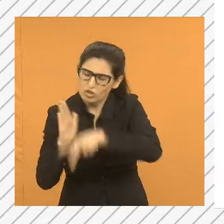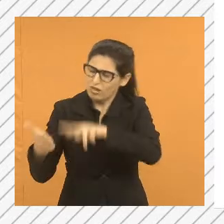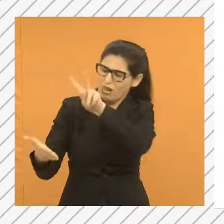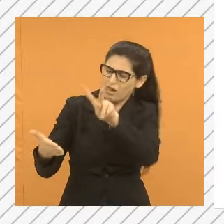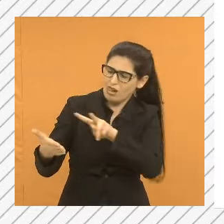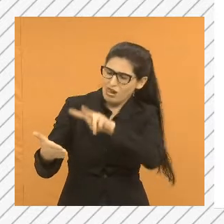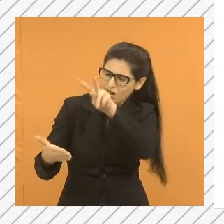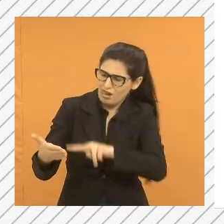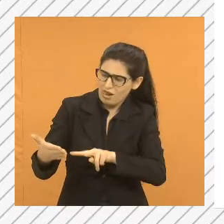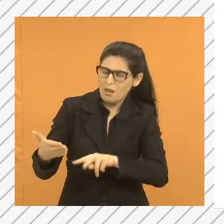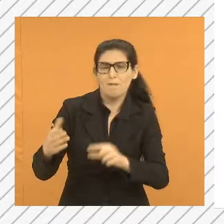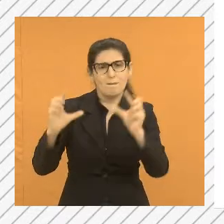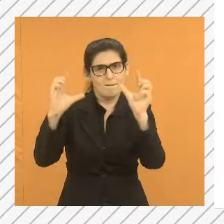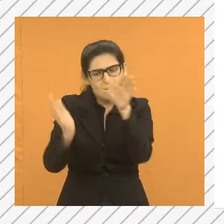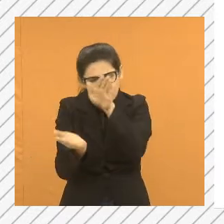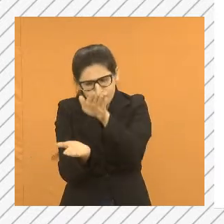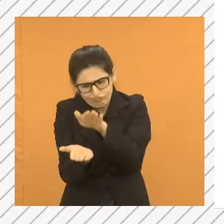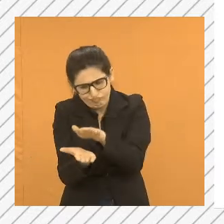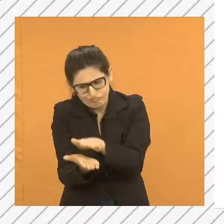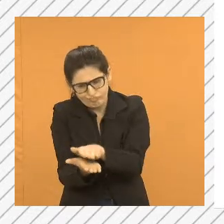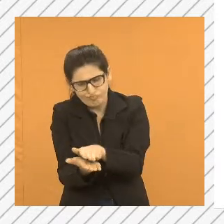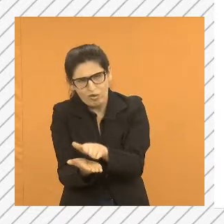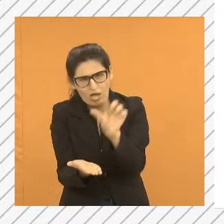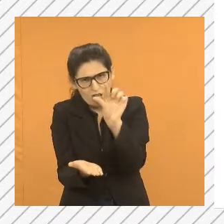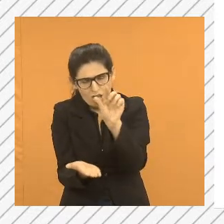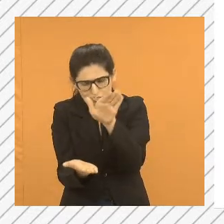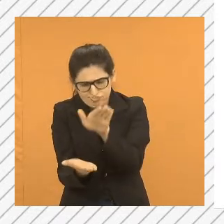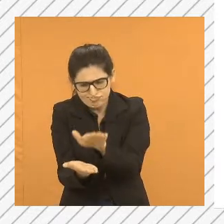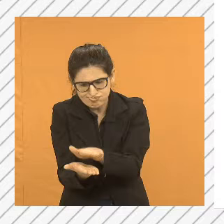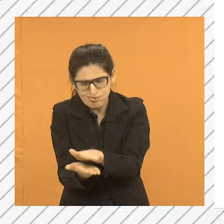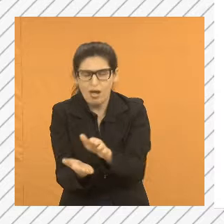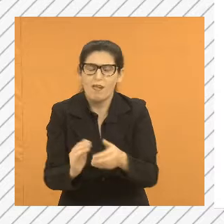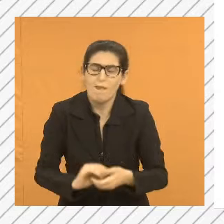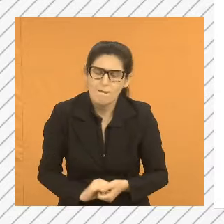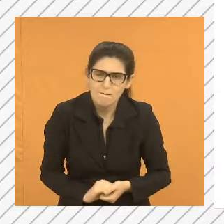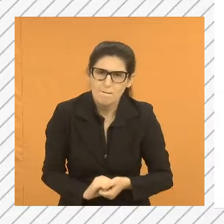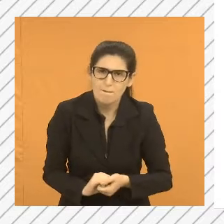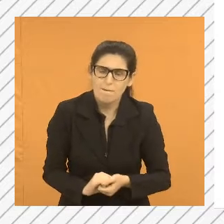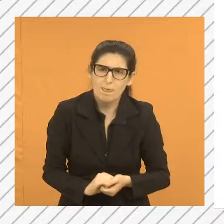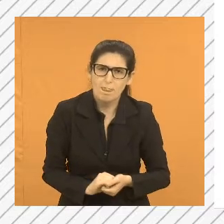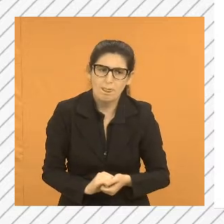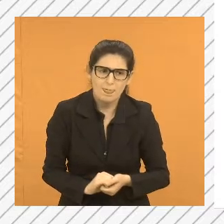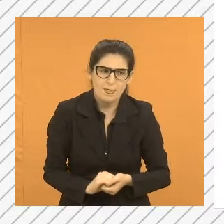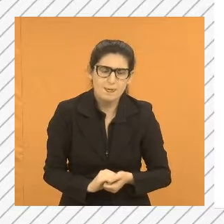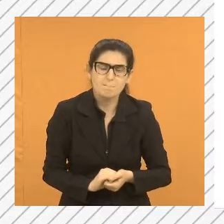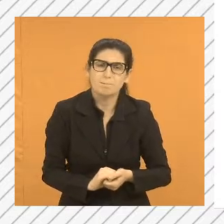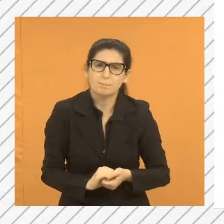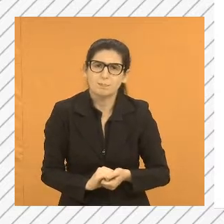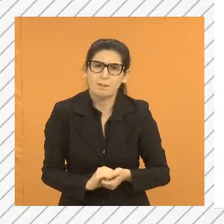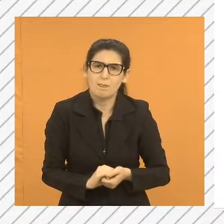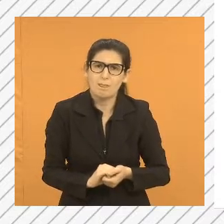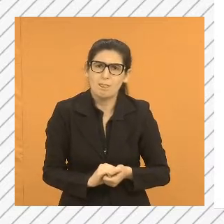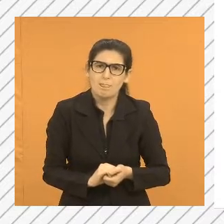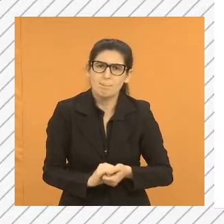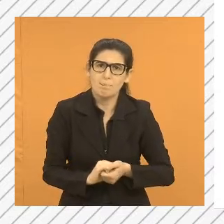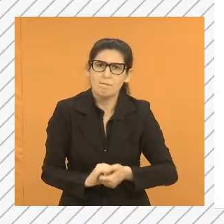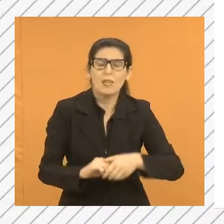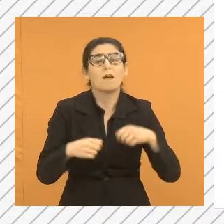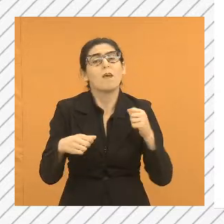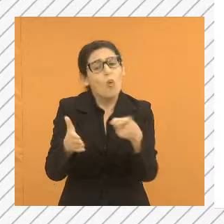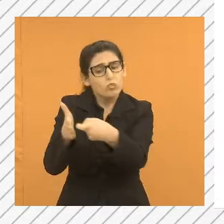isso já está sendo resgatado com a aquisição nos quadros da vigilância de um novo